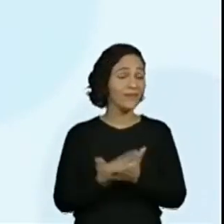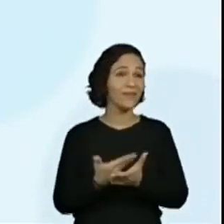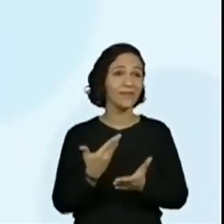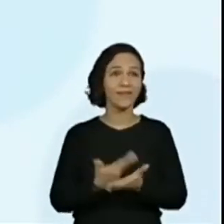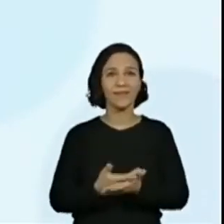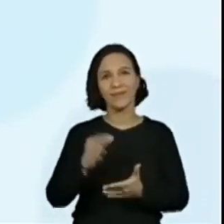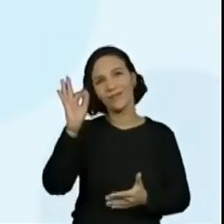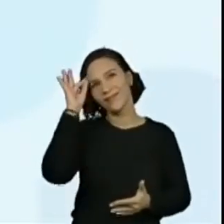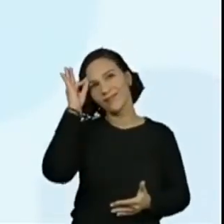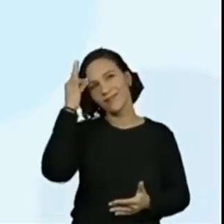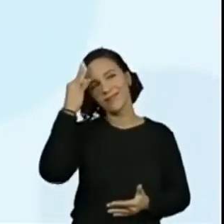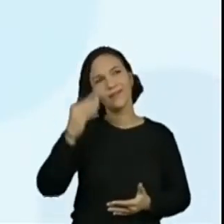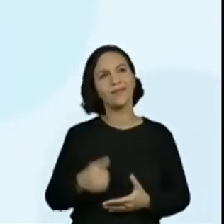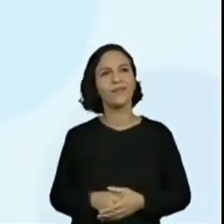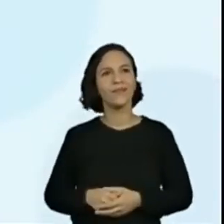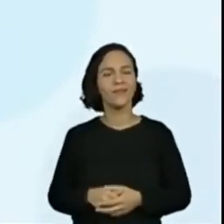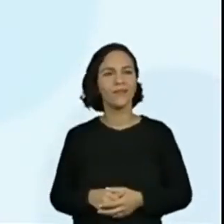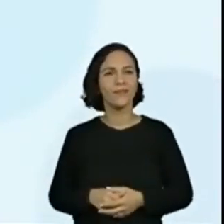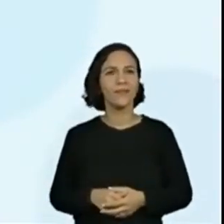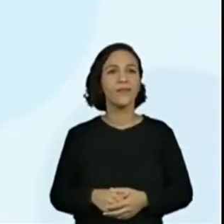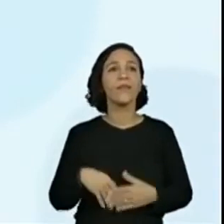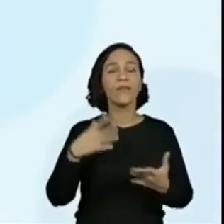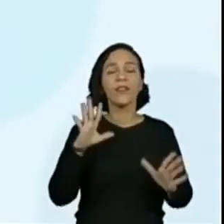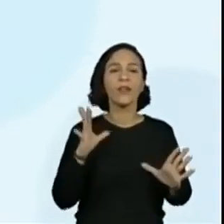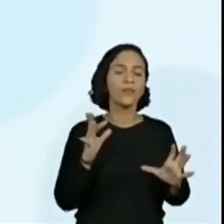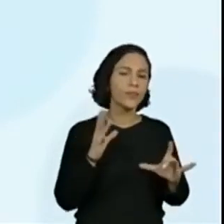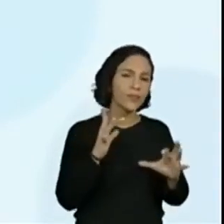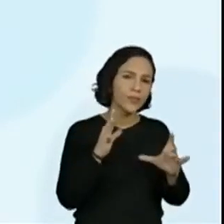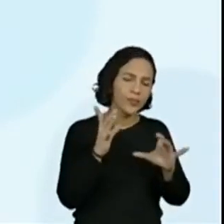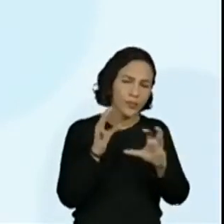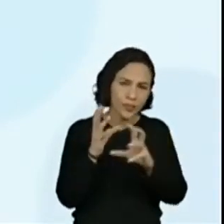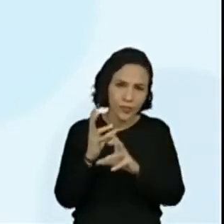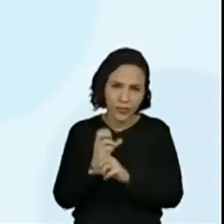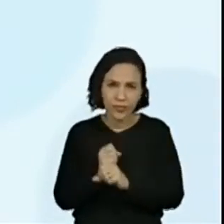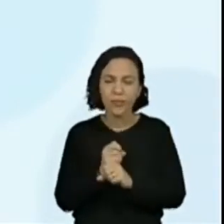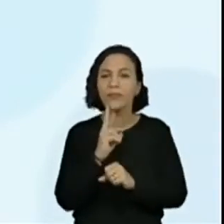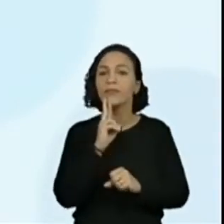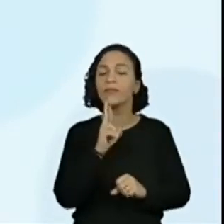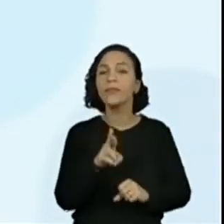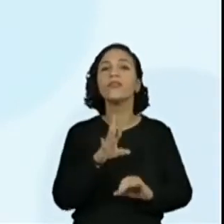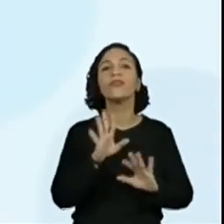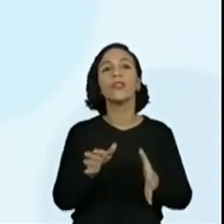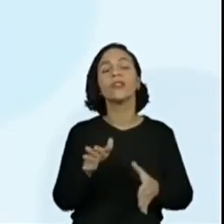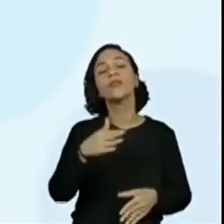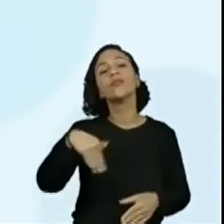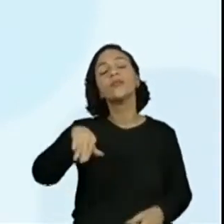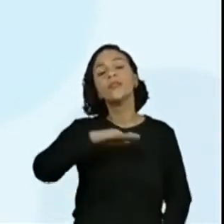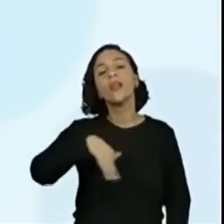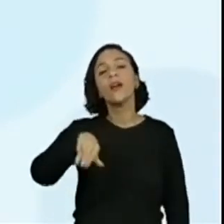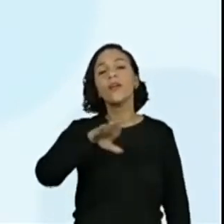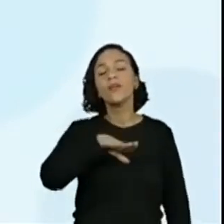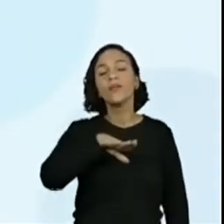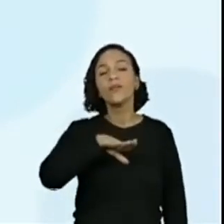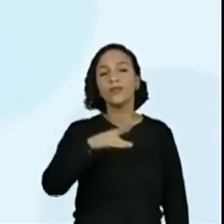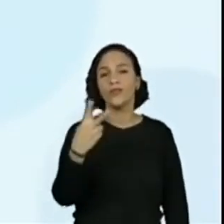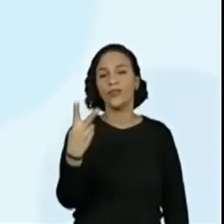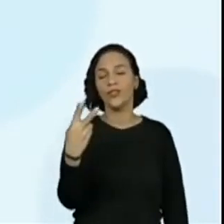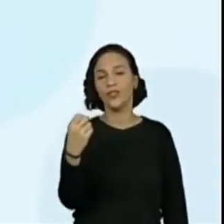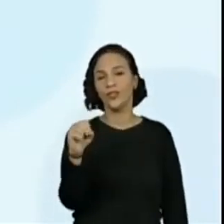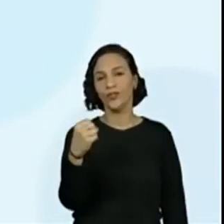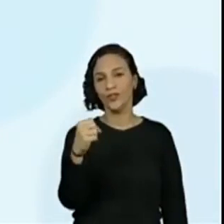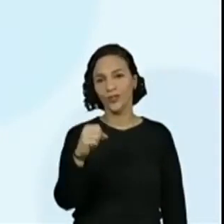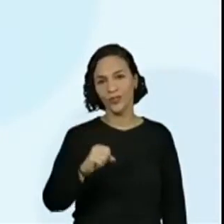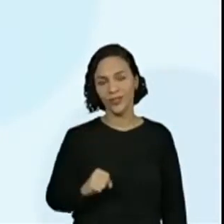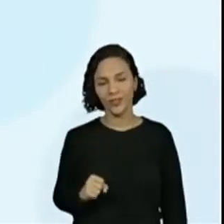rápido, muito né, rápido. A gente contou sim. E a gente já tem o resultado. Então, qual era o resultado, Projó? 28